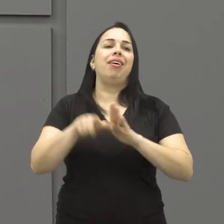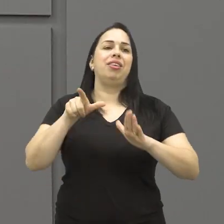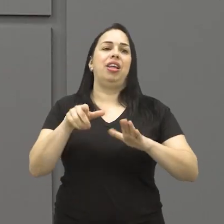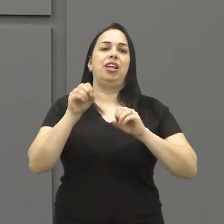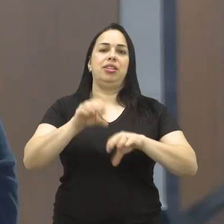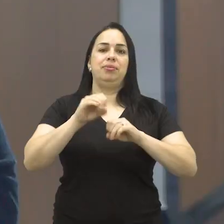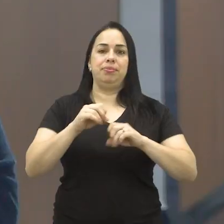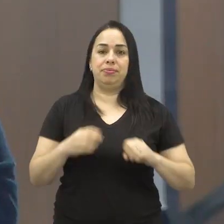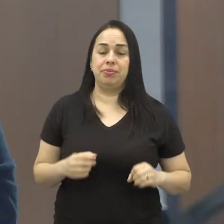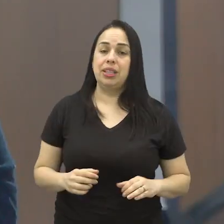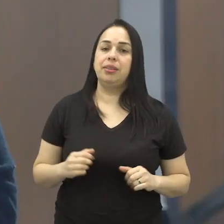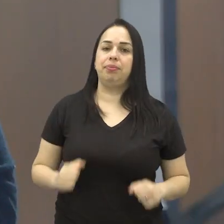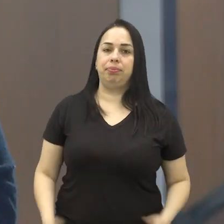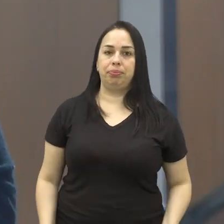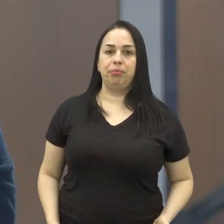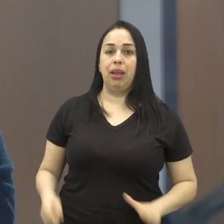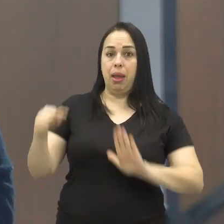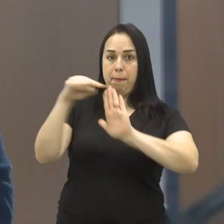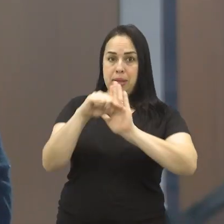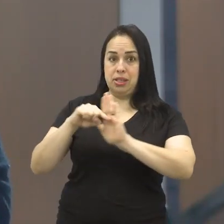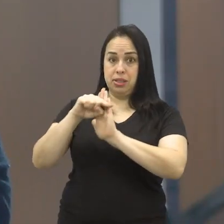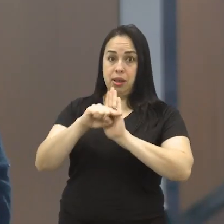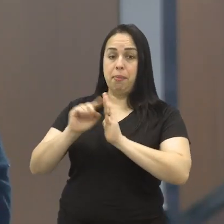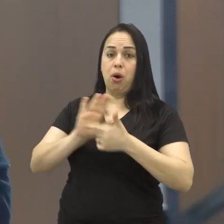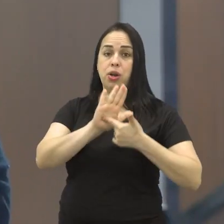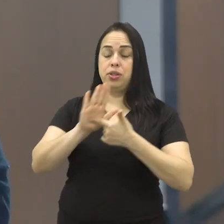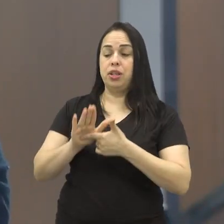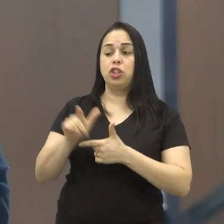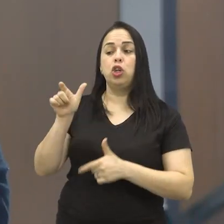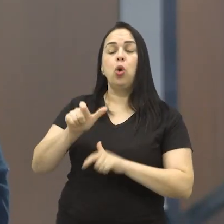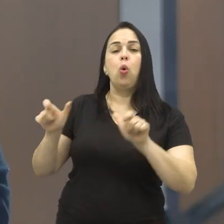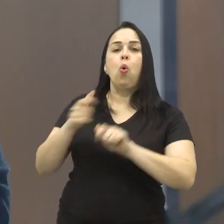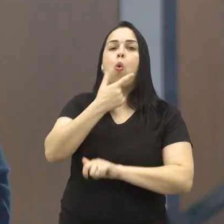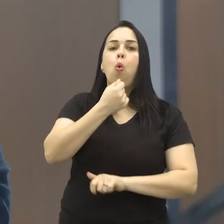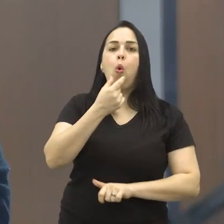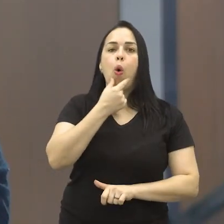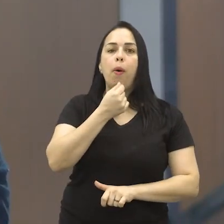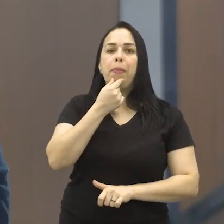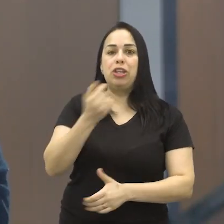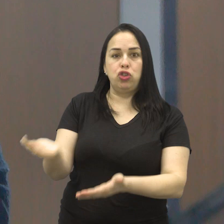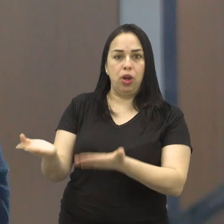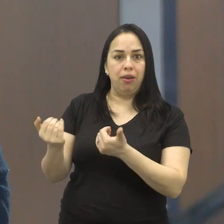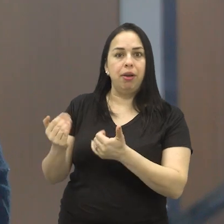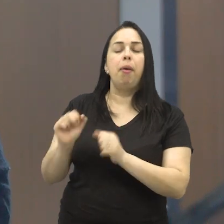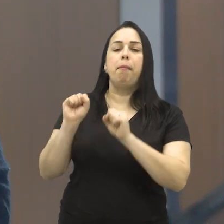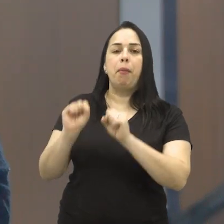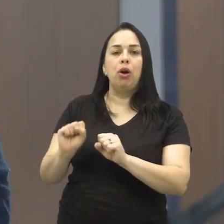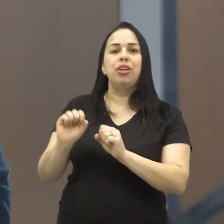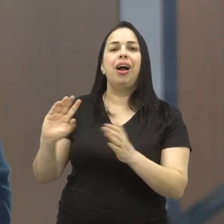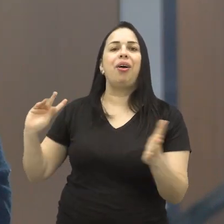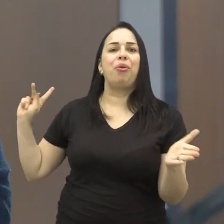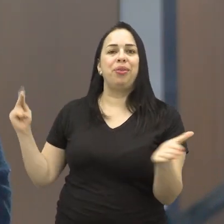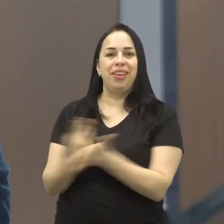educação, né? A pesquisa aponta que os homens jovens estão mais suscetíveis a situações de risco. O maior número de mortes